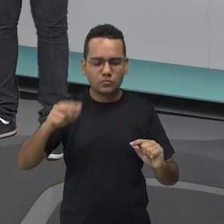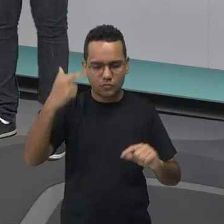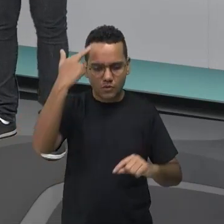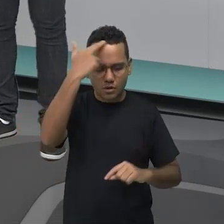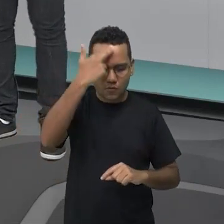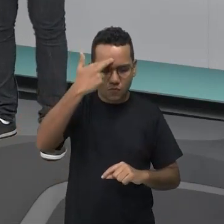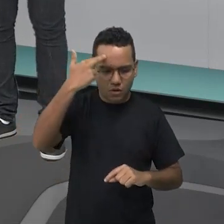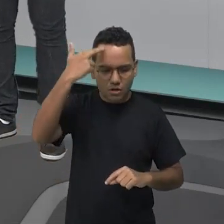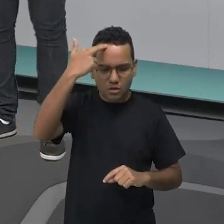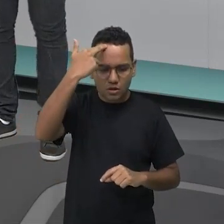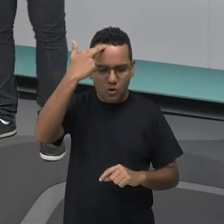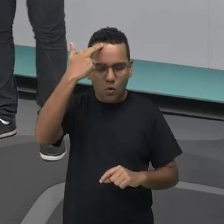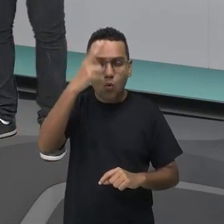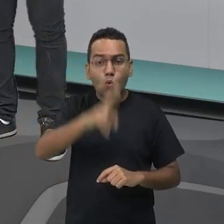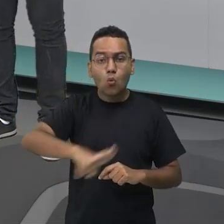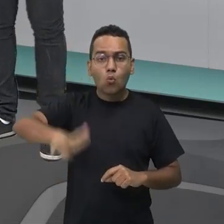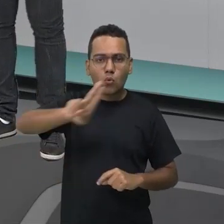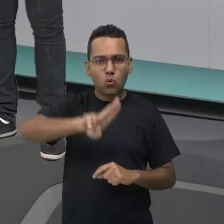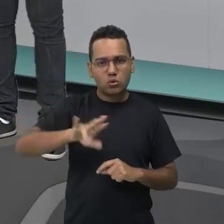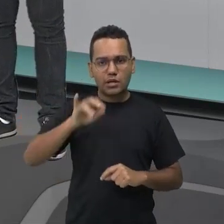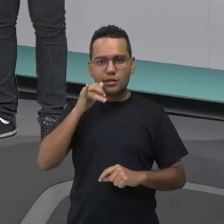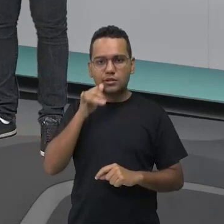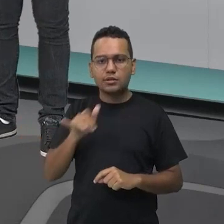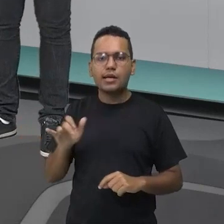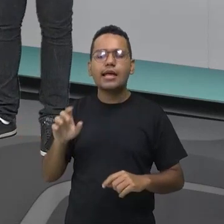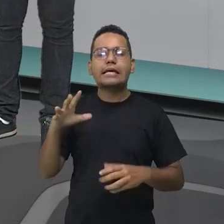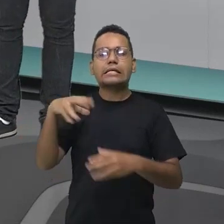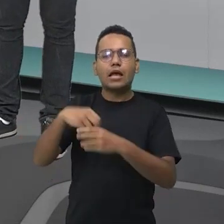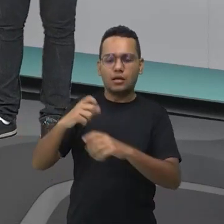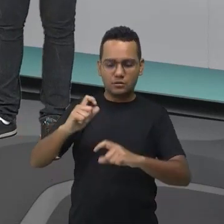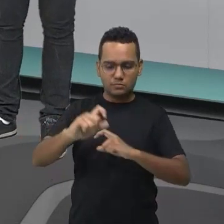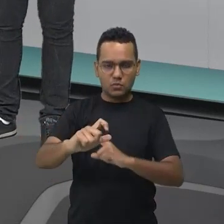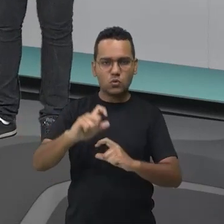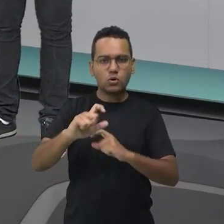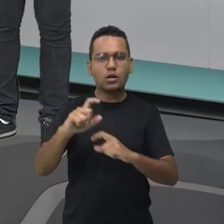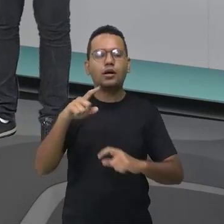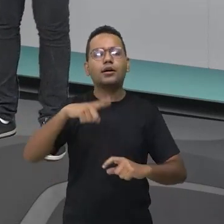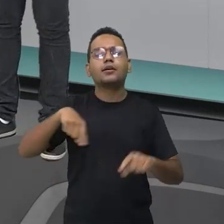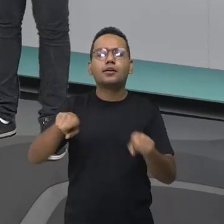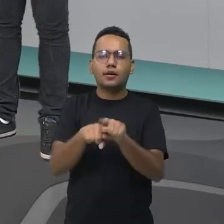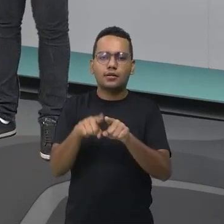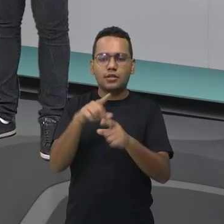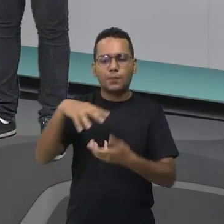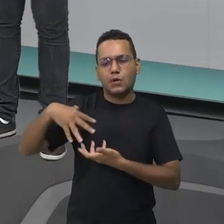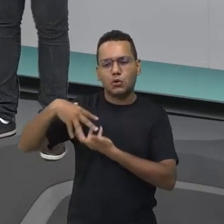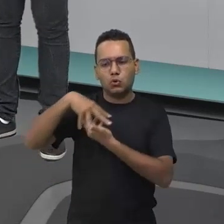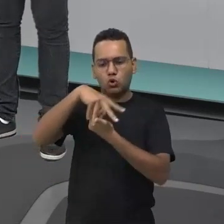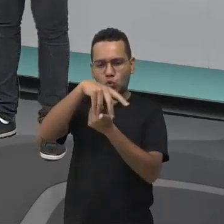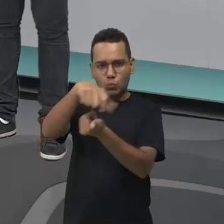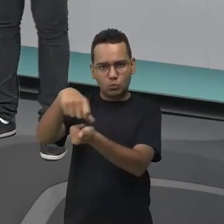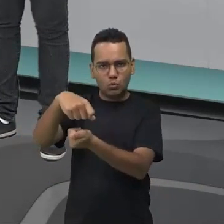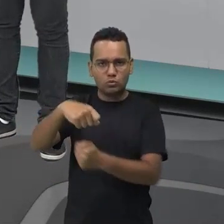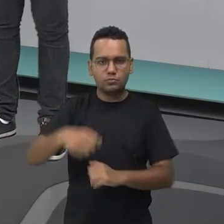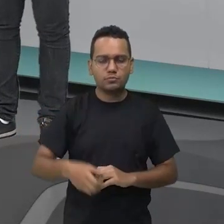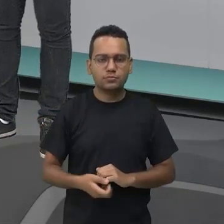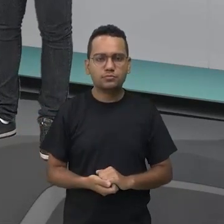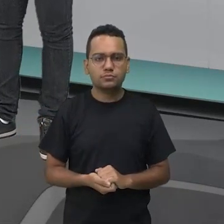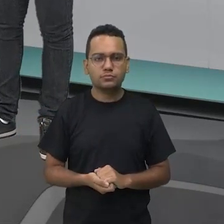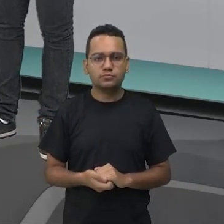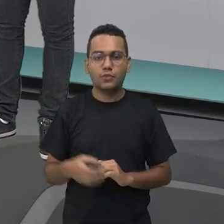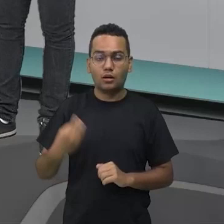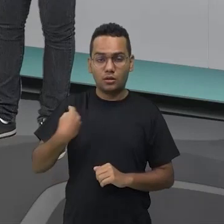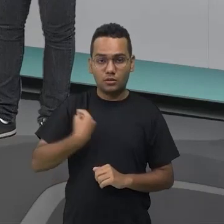o uso da eletricidade, tanto na ficção quanto no mundo real, ok? E aqui